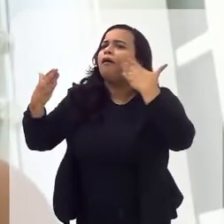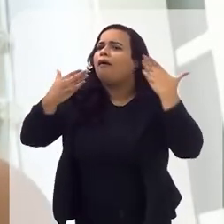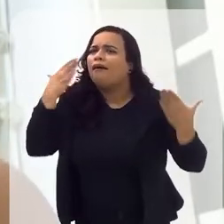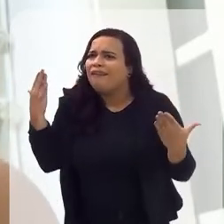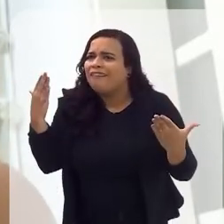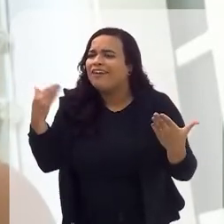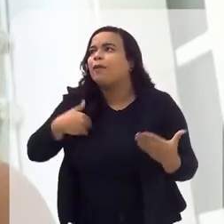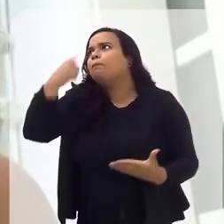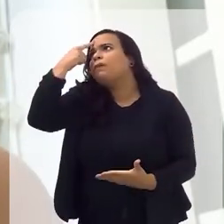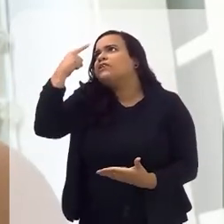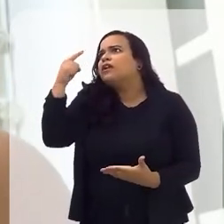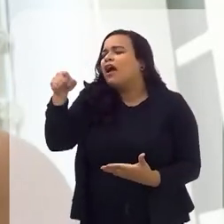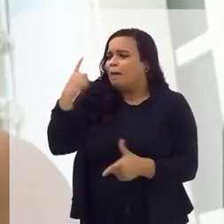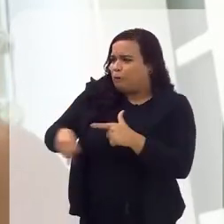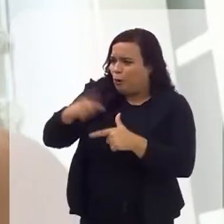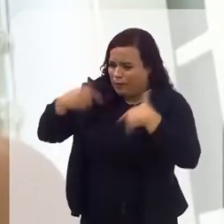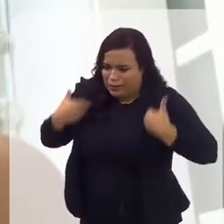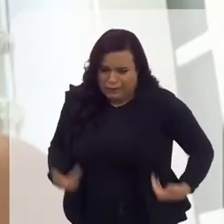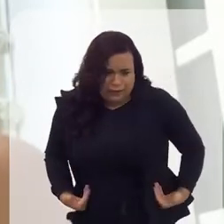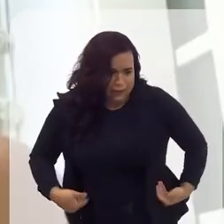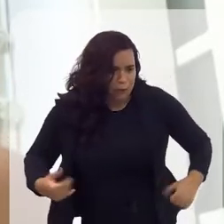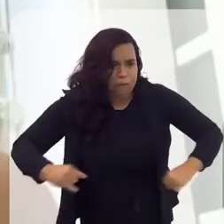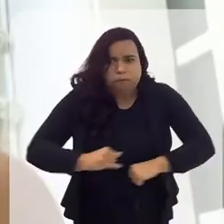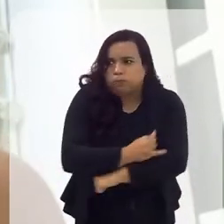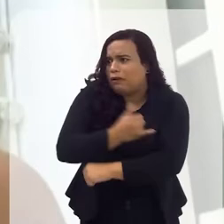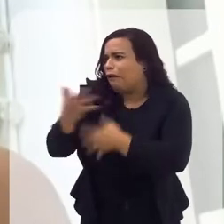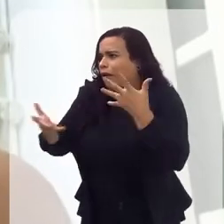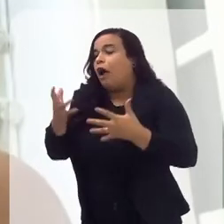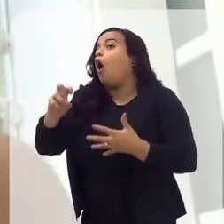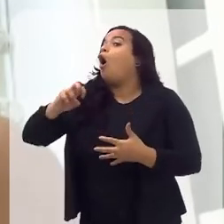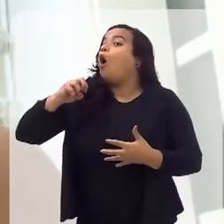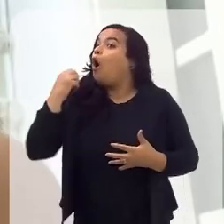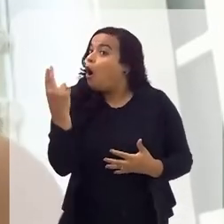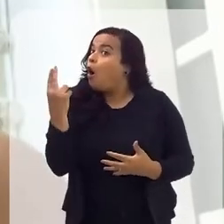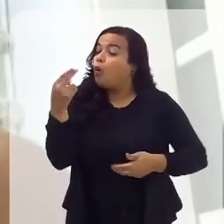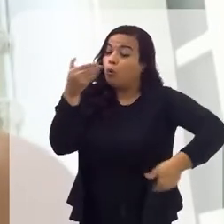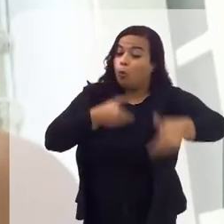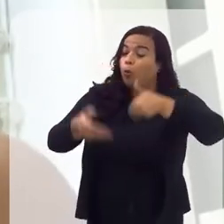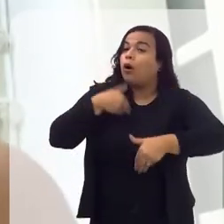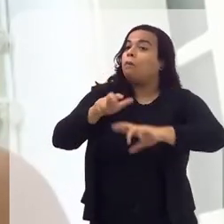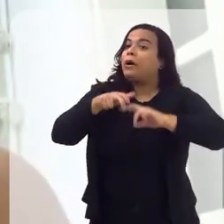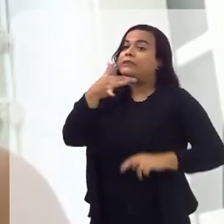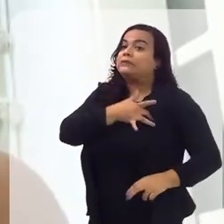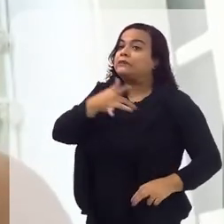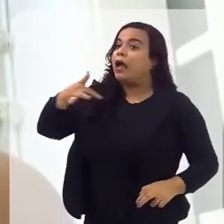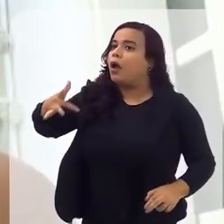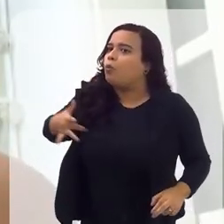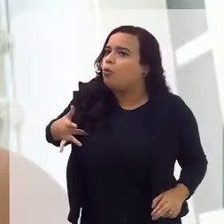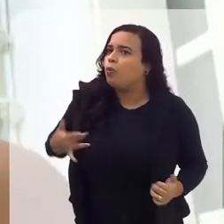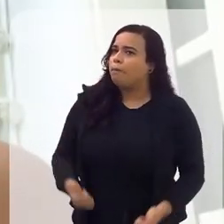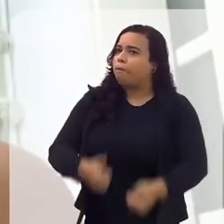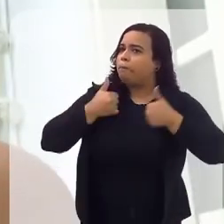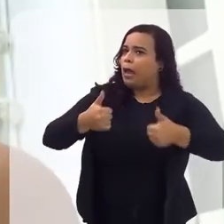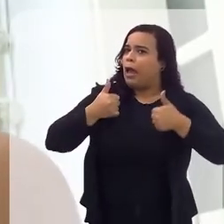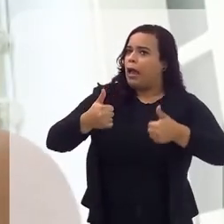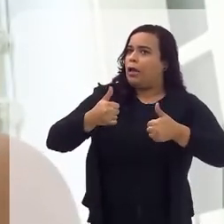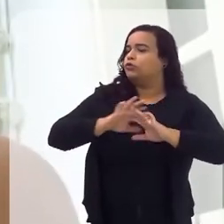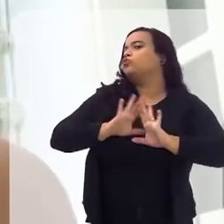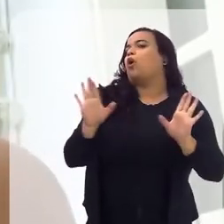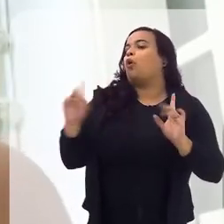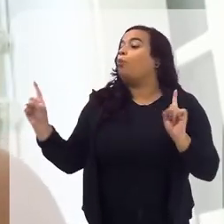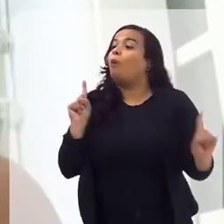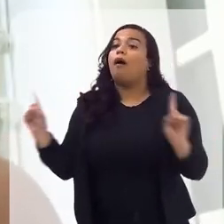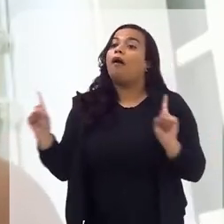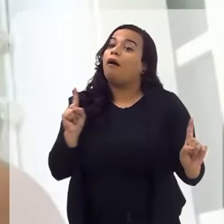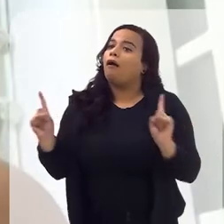estética, né, de que eu acho que o problema está no meu corpo, ou eu quero me cuidar porque eu quero me sentir melhor, porque eu quero estar mais em harmonia com quem eu